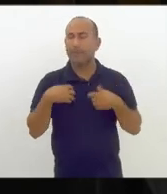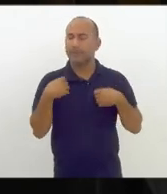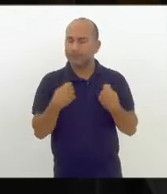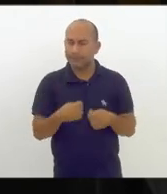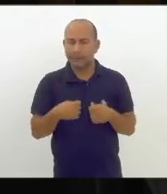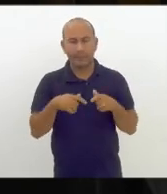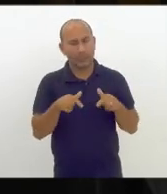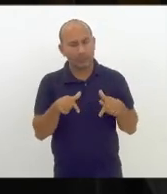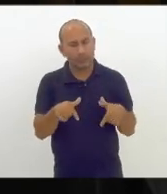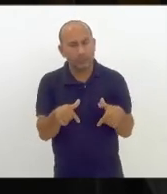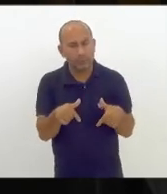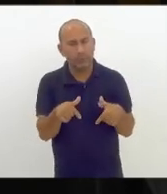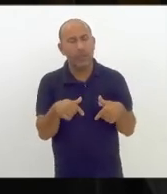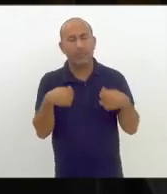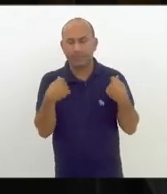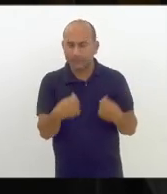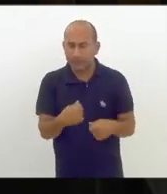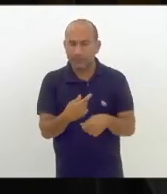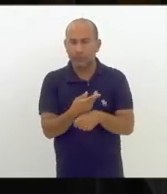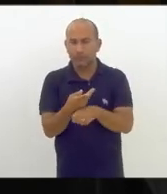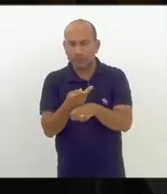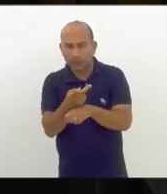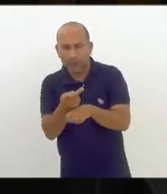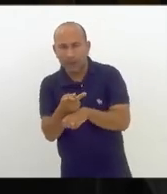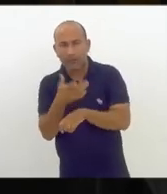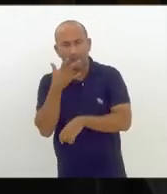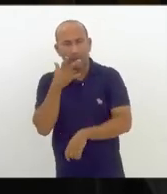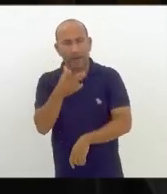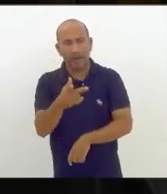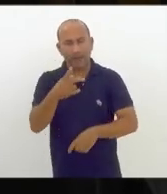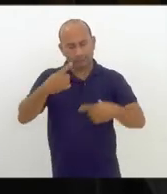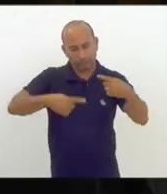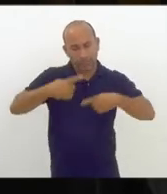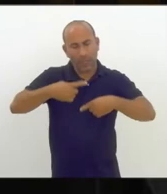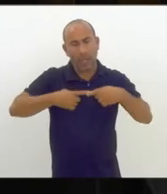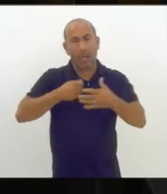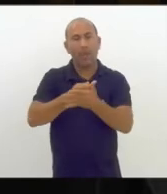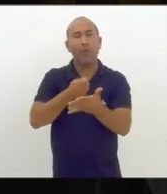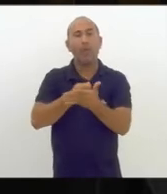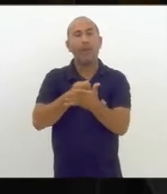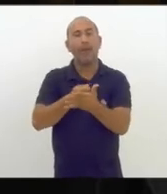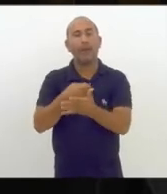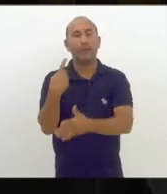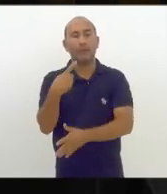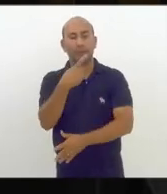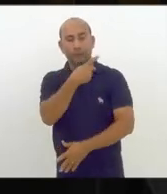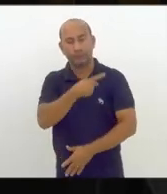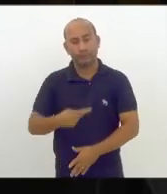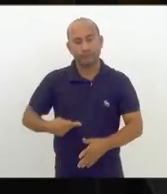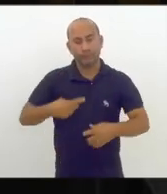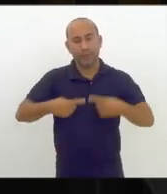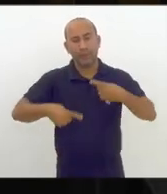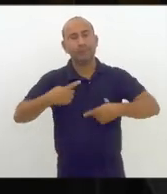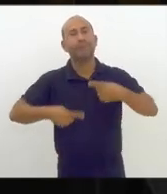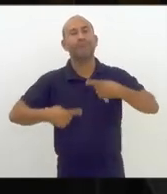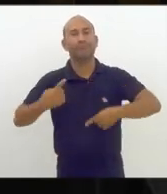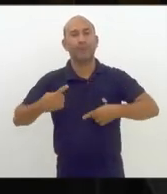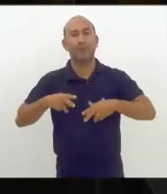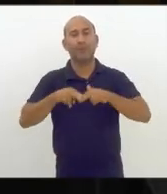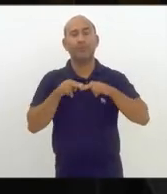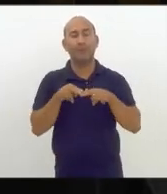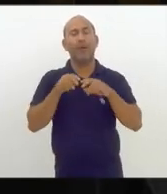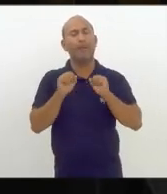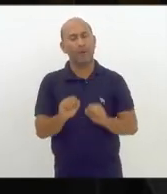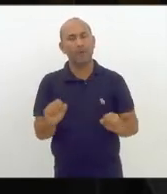gente tem que sempre procurar, no mínimo, falar, debater e cobrar dos nossos políticos as ações que eles podem fazer e que